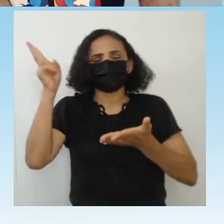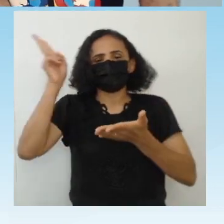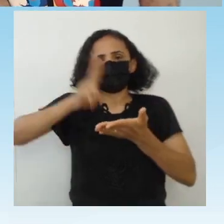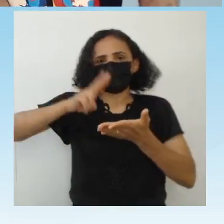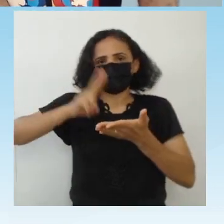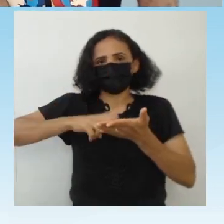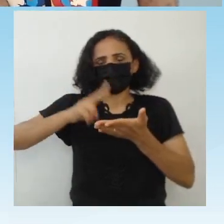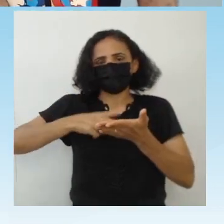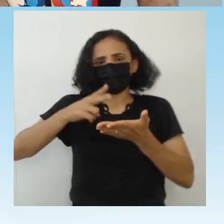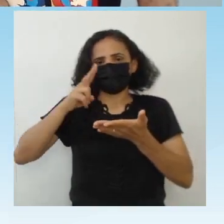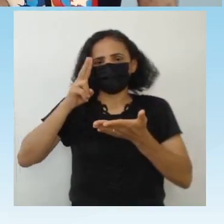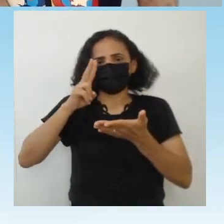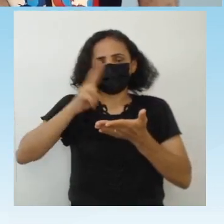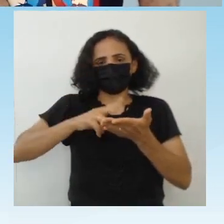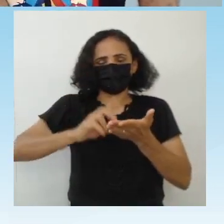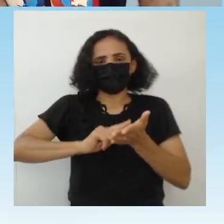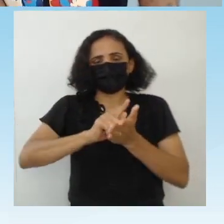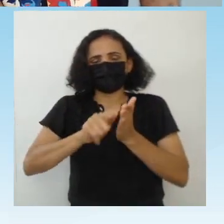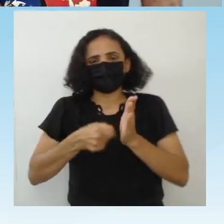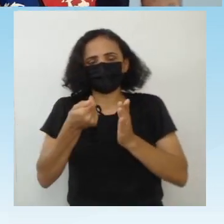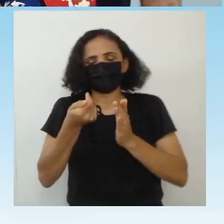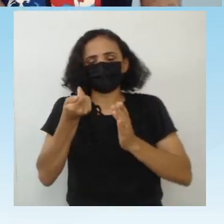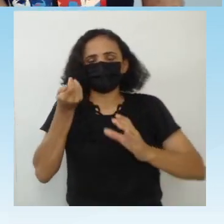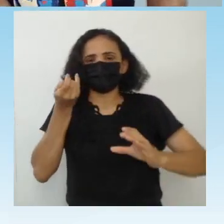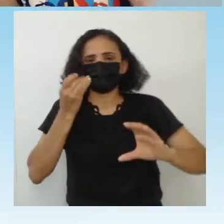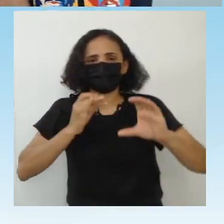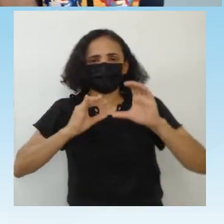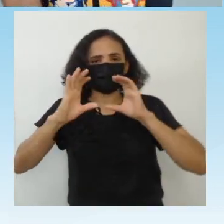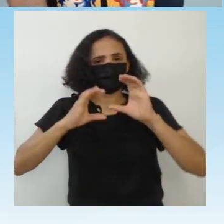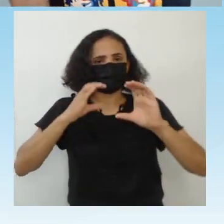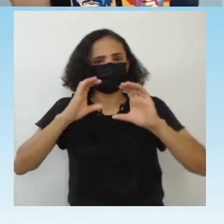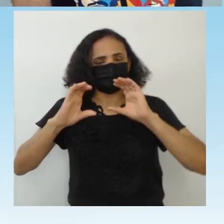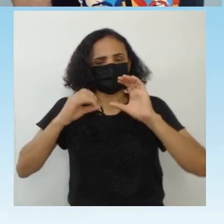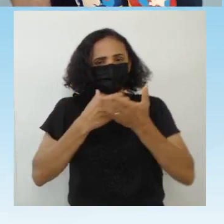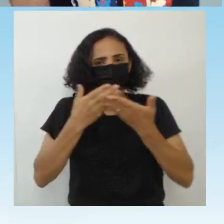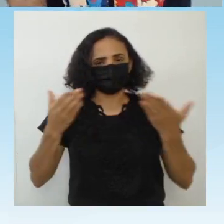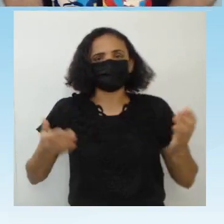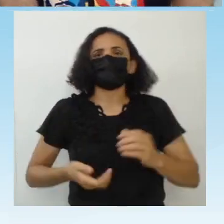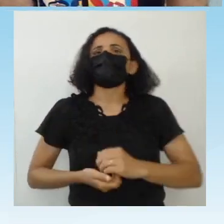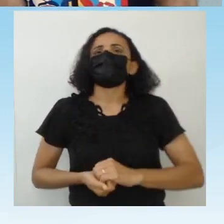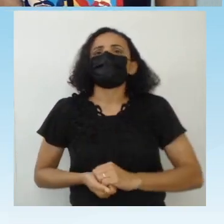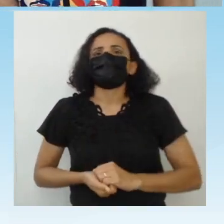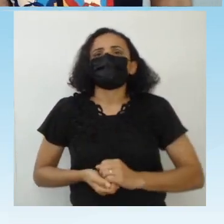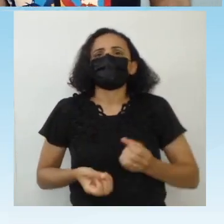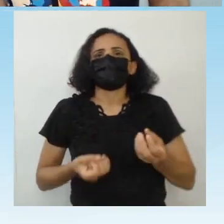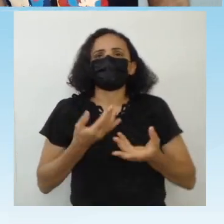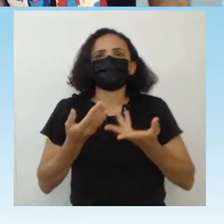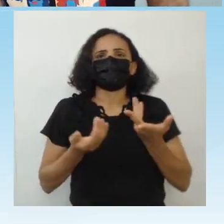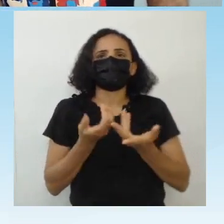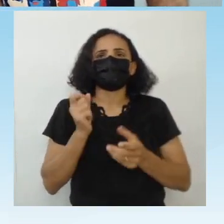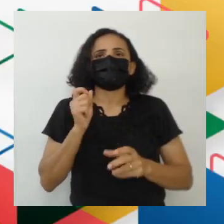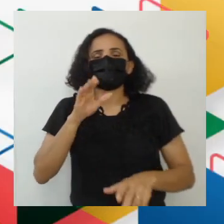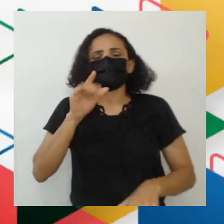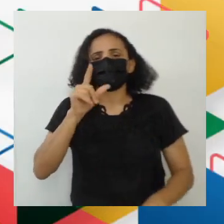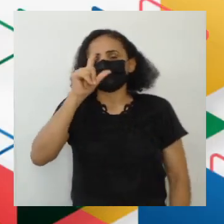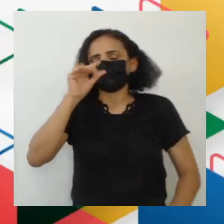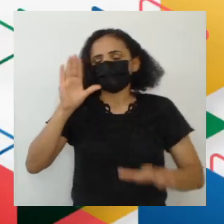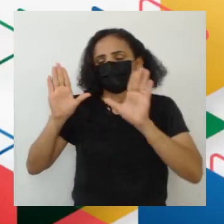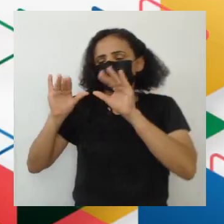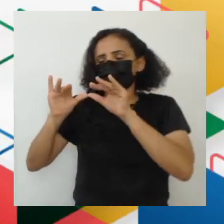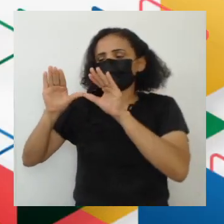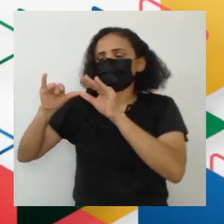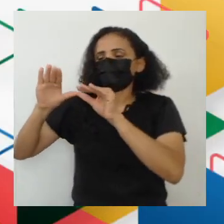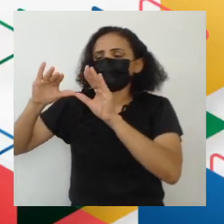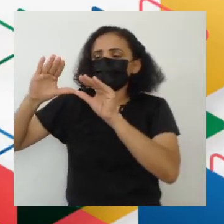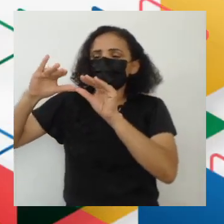vamos classificar como gênero canção. Ok? Então, lá então. Irerê, meu passarinho